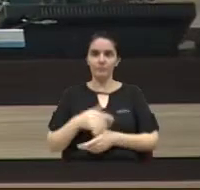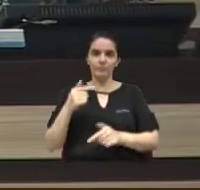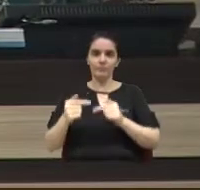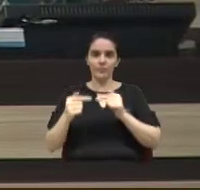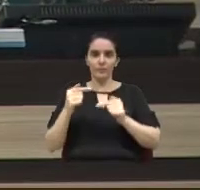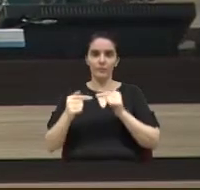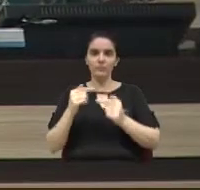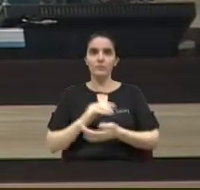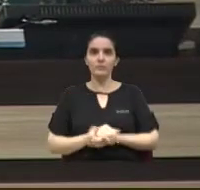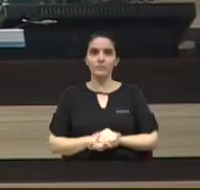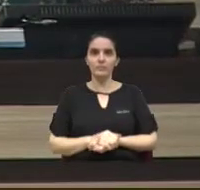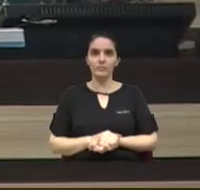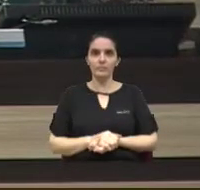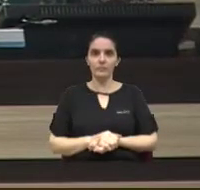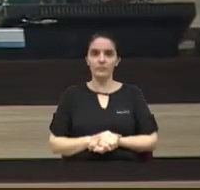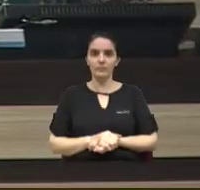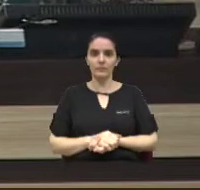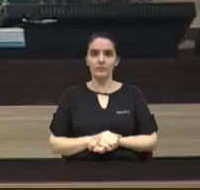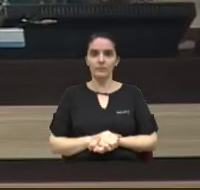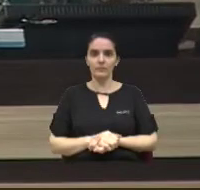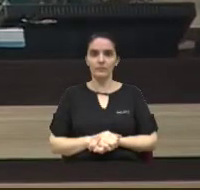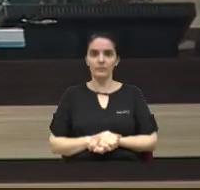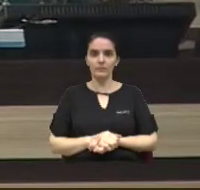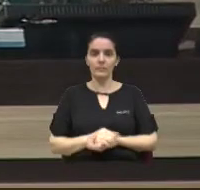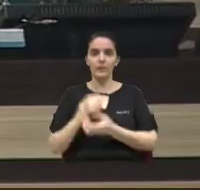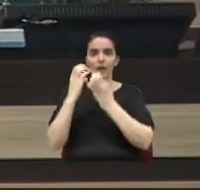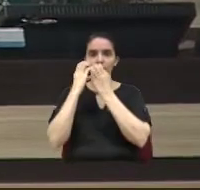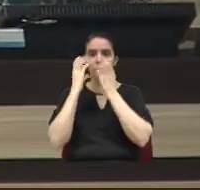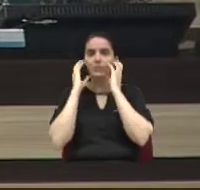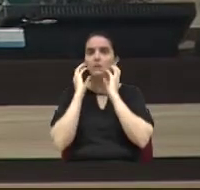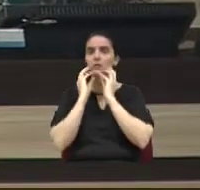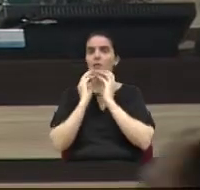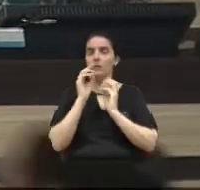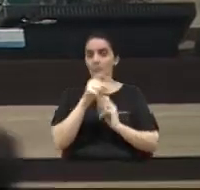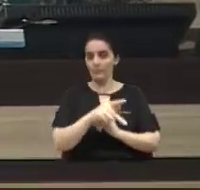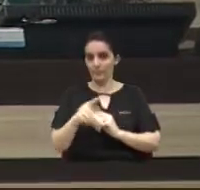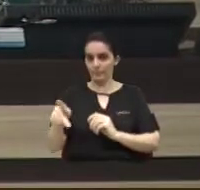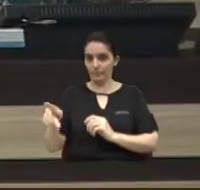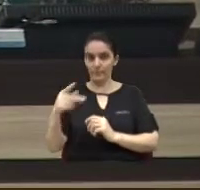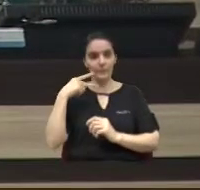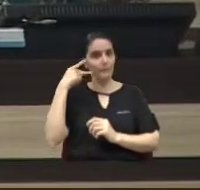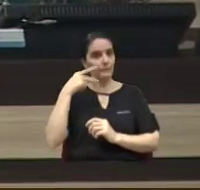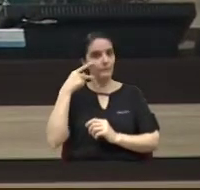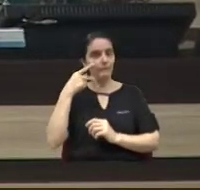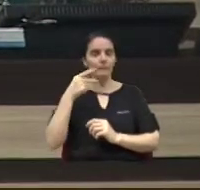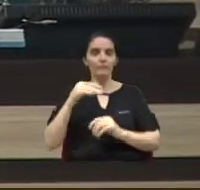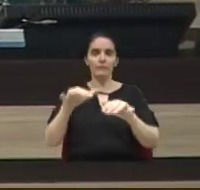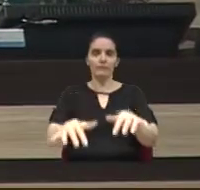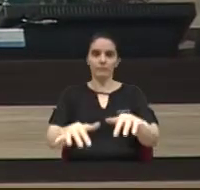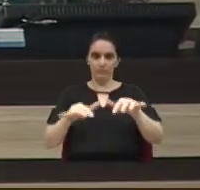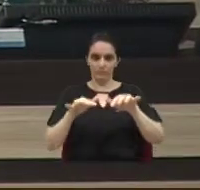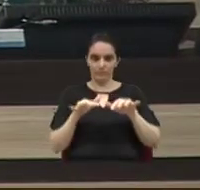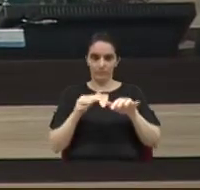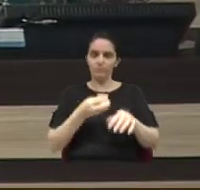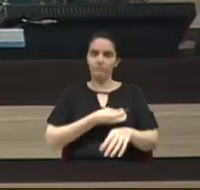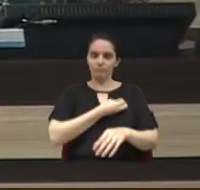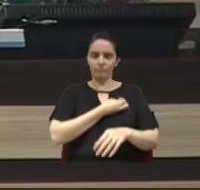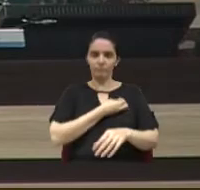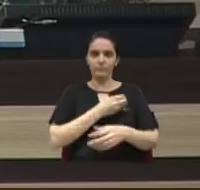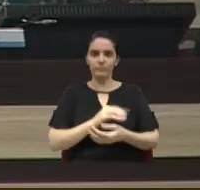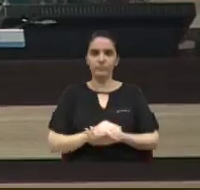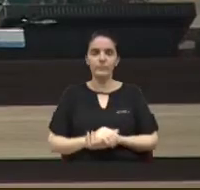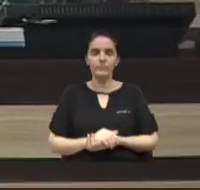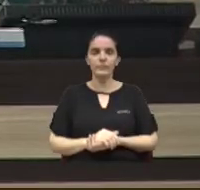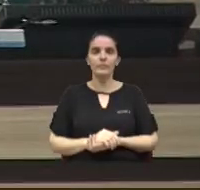discussão. Gostaria. Com a palavra, vereador Mirdolanche. Nobre presidente, nobres pares, público aqui da Câmara, que nos